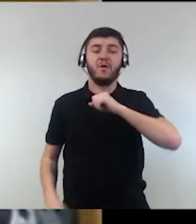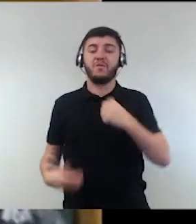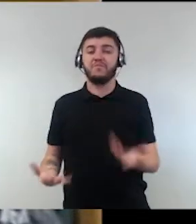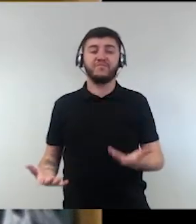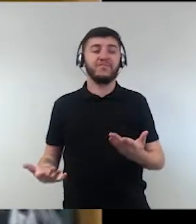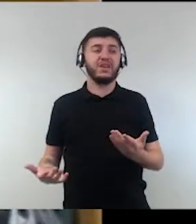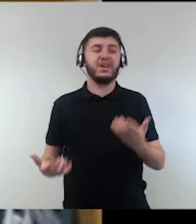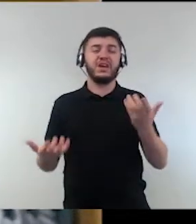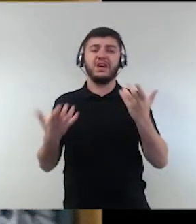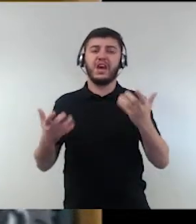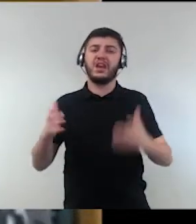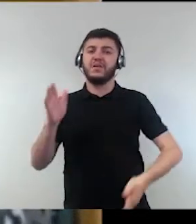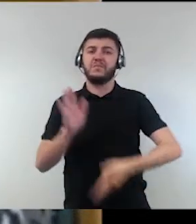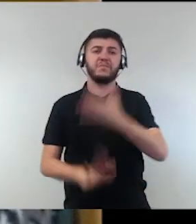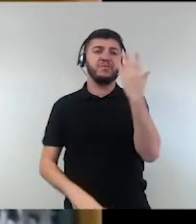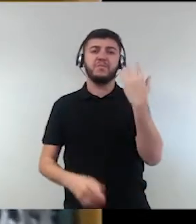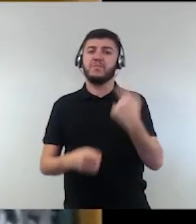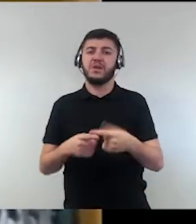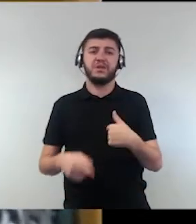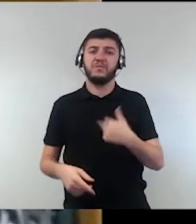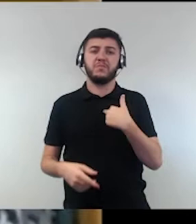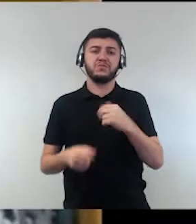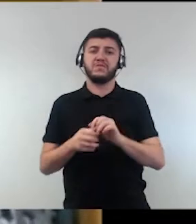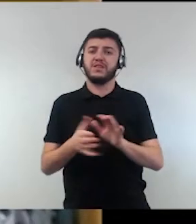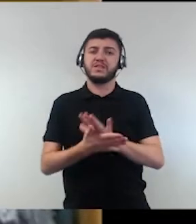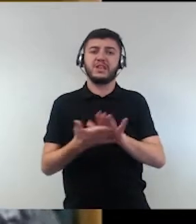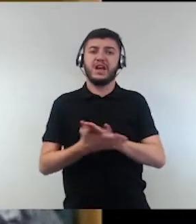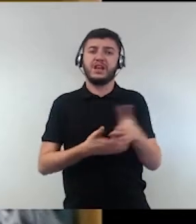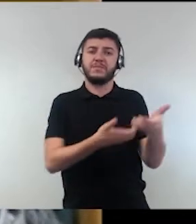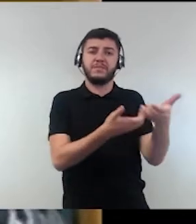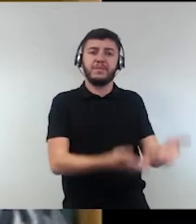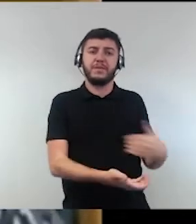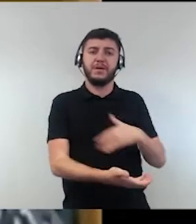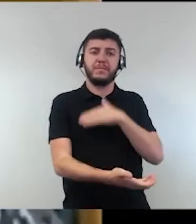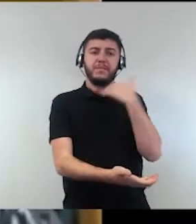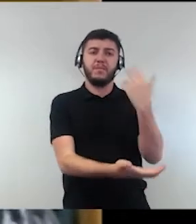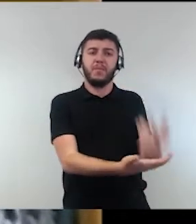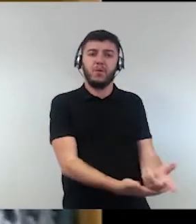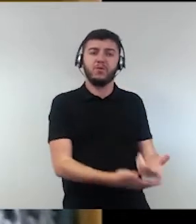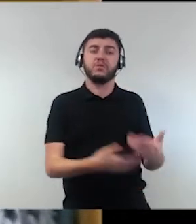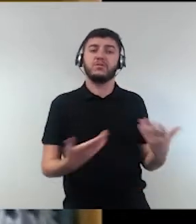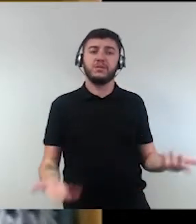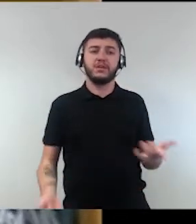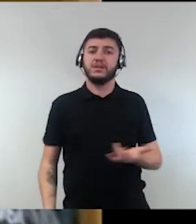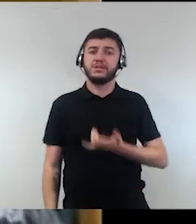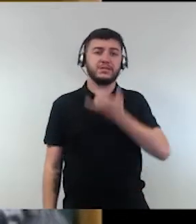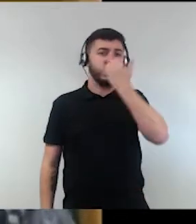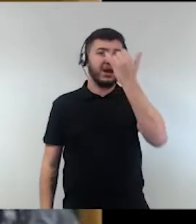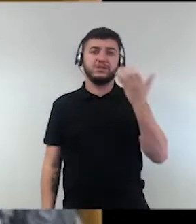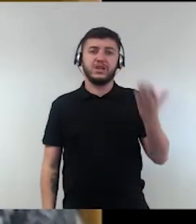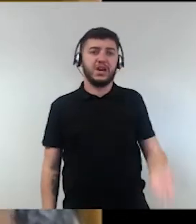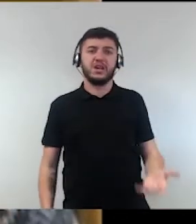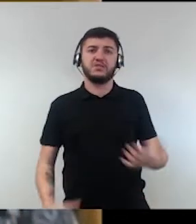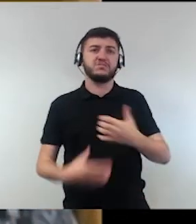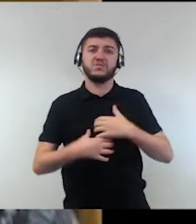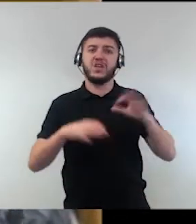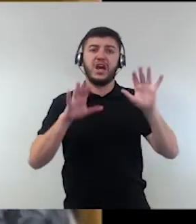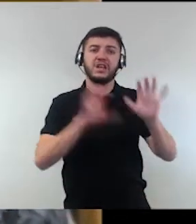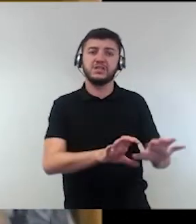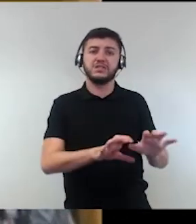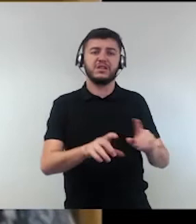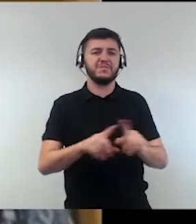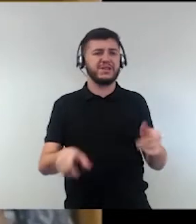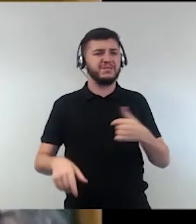morto mesmo, e era exatamente desse jeito que eles se relacionavam com aquela tragédia. Eu fiquei